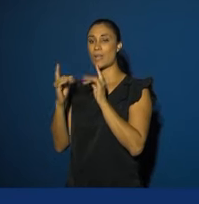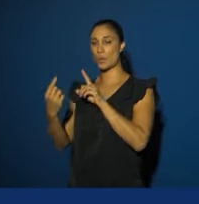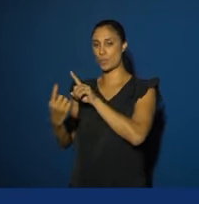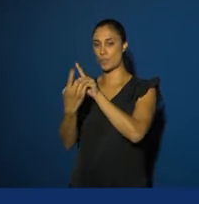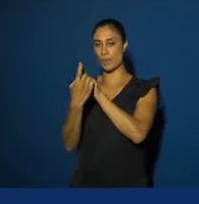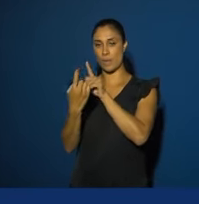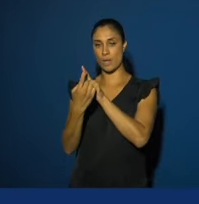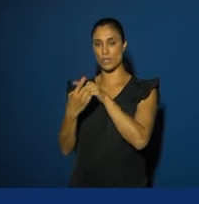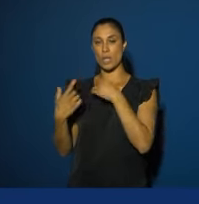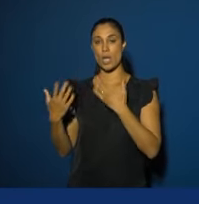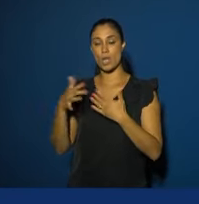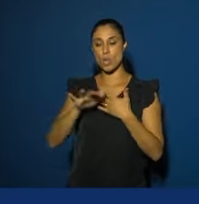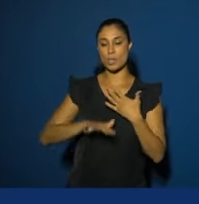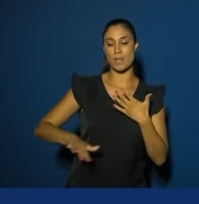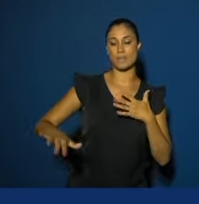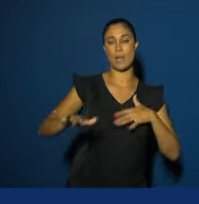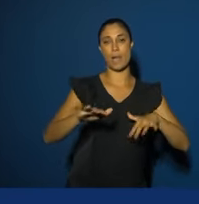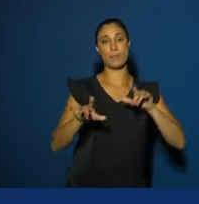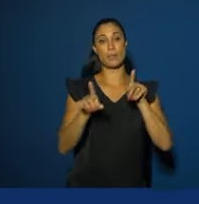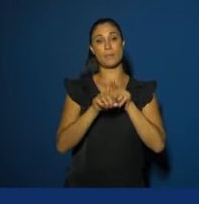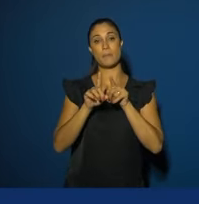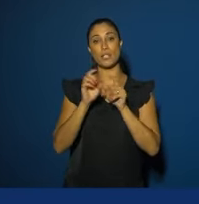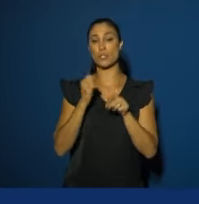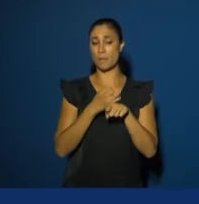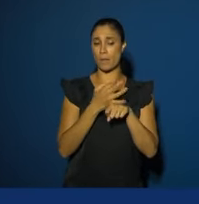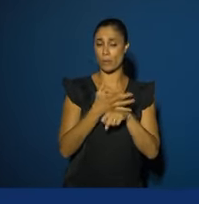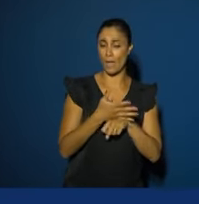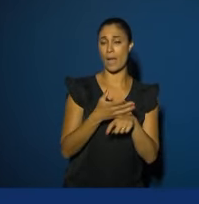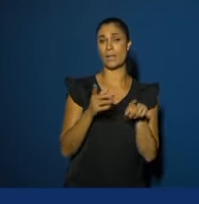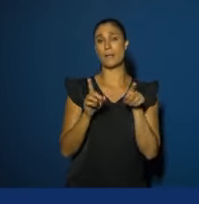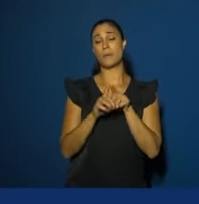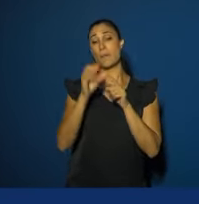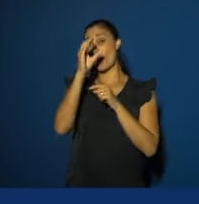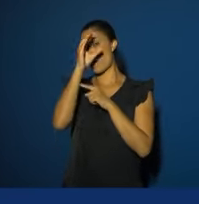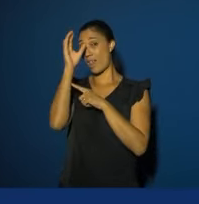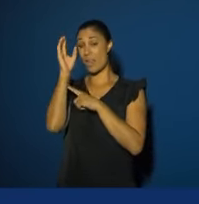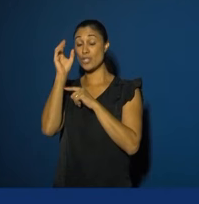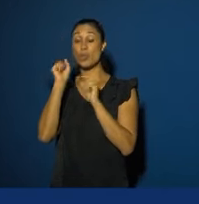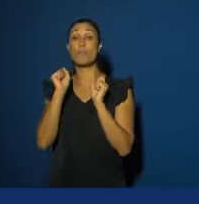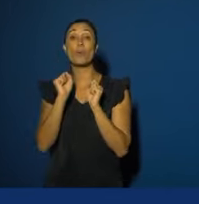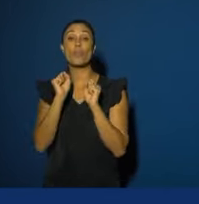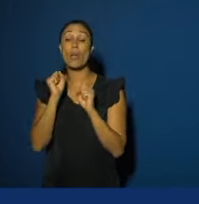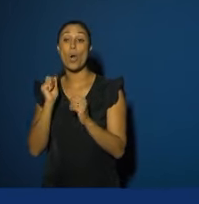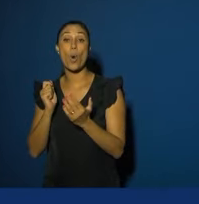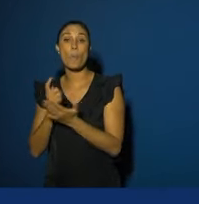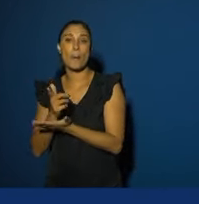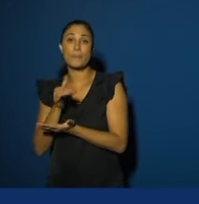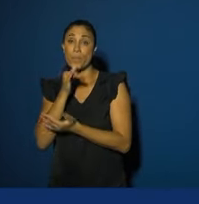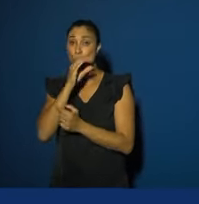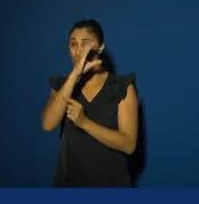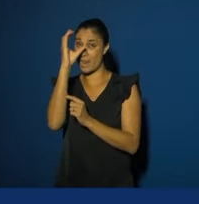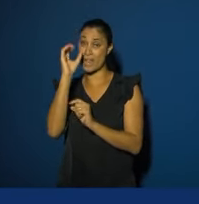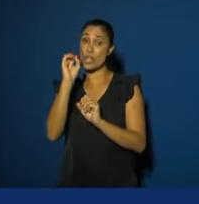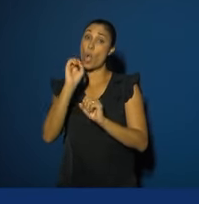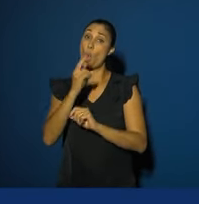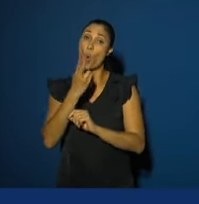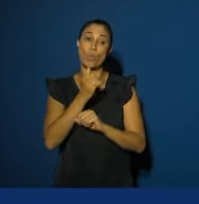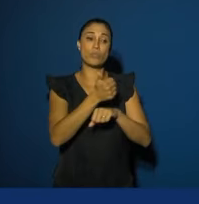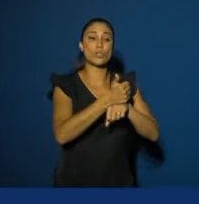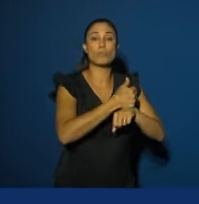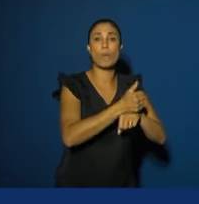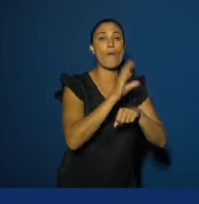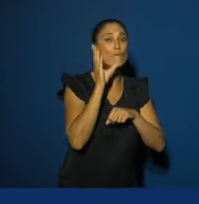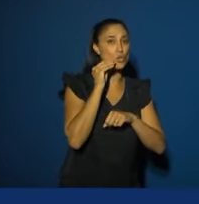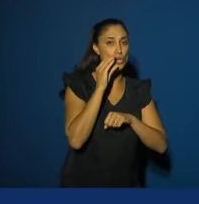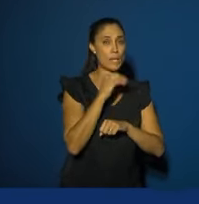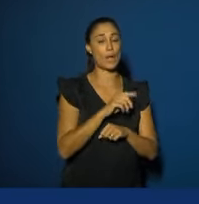consumidor em todas as formas inclusive na madrugada o shopping poder tá presente né o shopping ou o nosso logista então